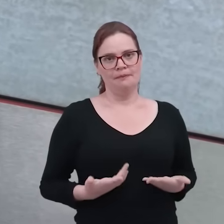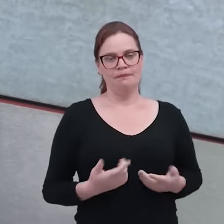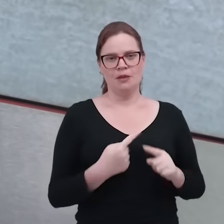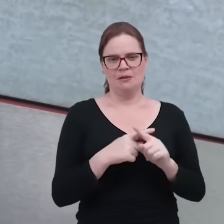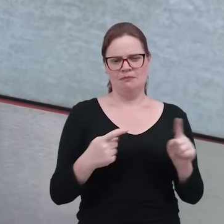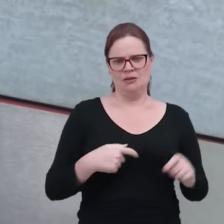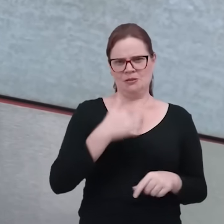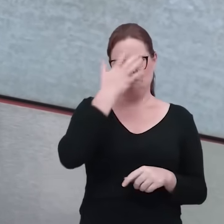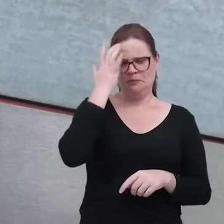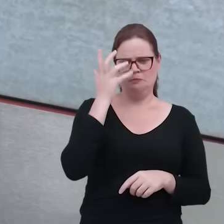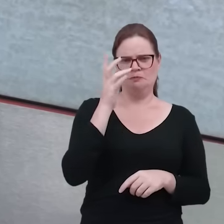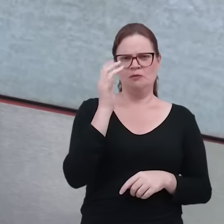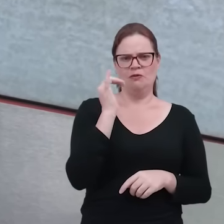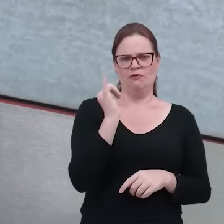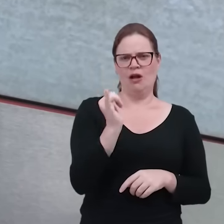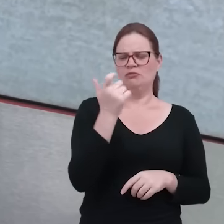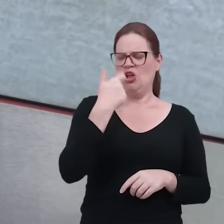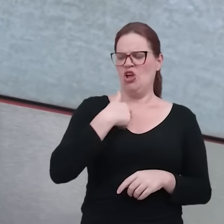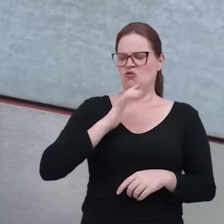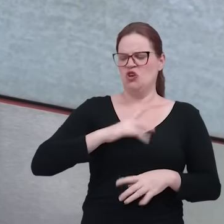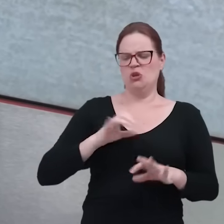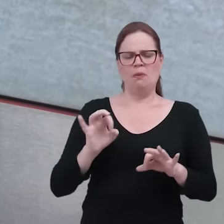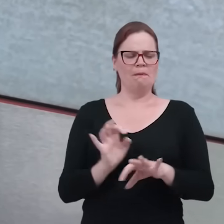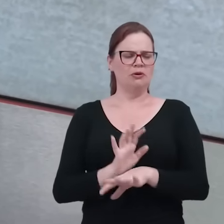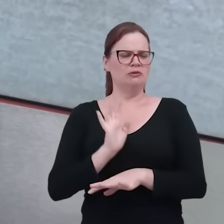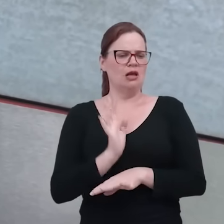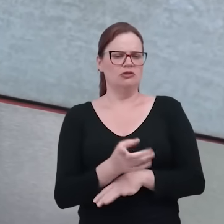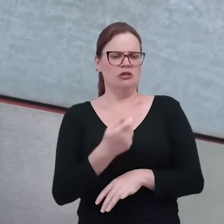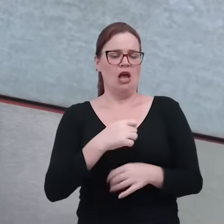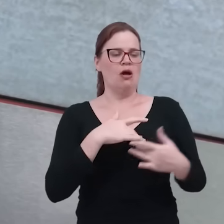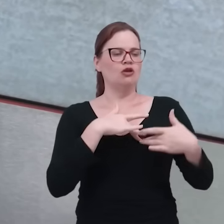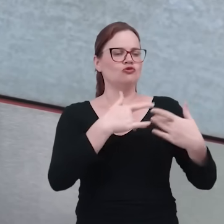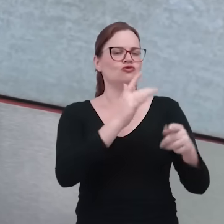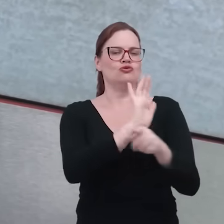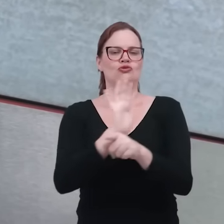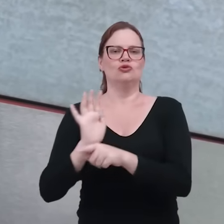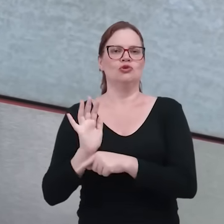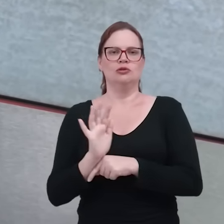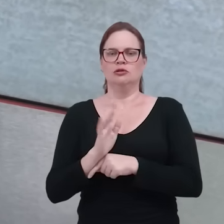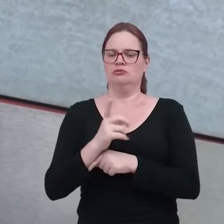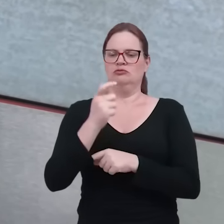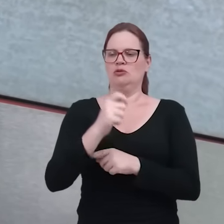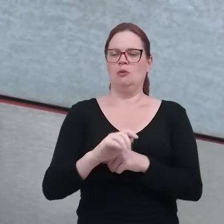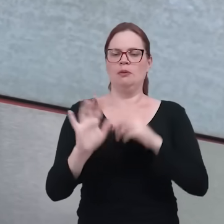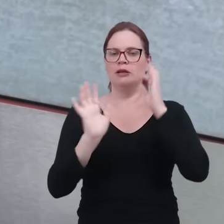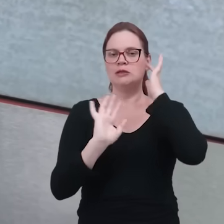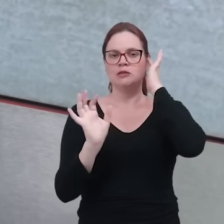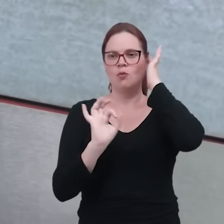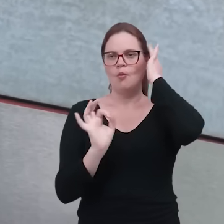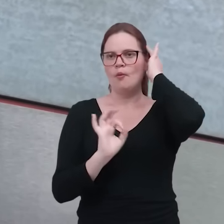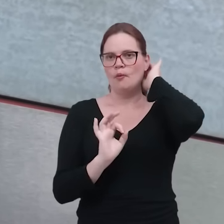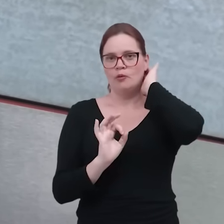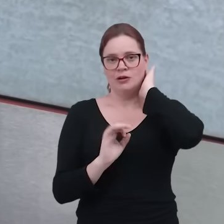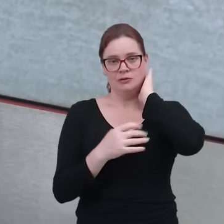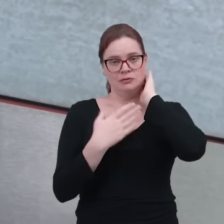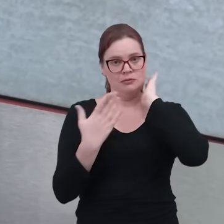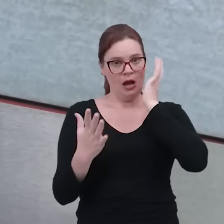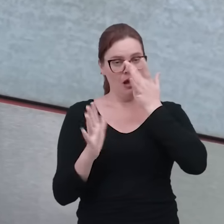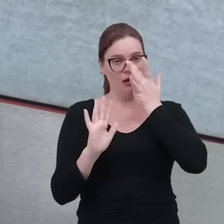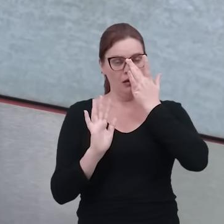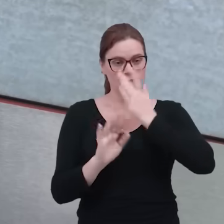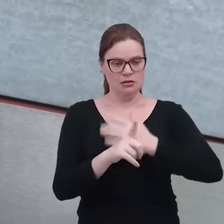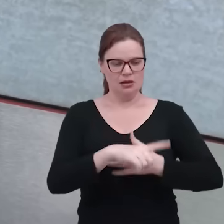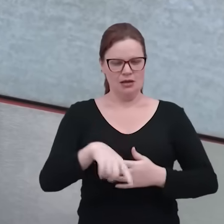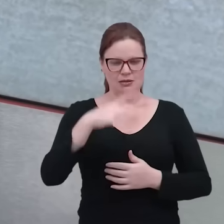que dizem que já são pessoas de bem na vida, essas pessoas normalmente, não sei se você já percebeu, mas